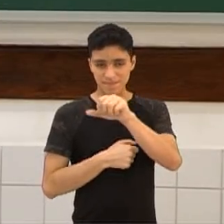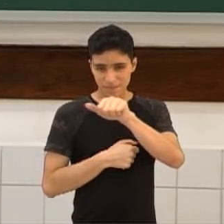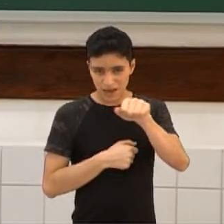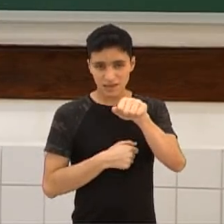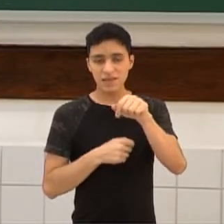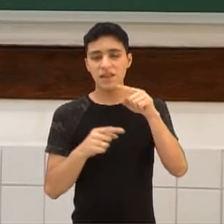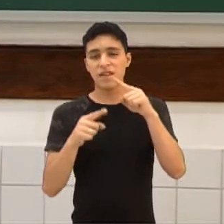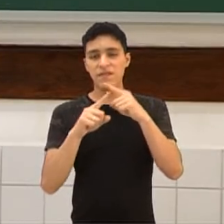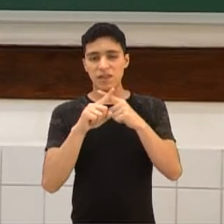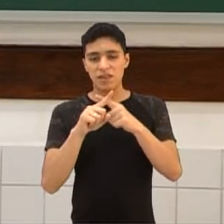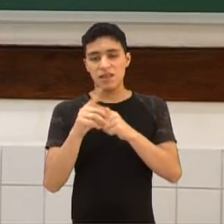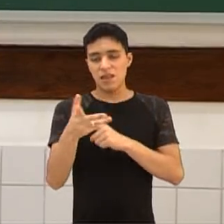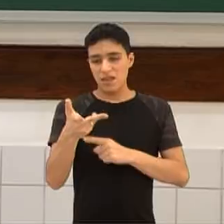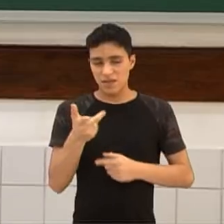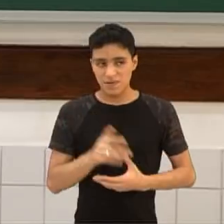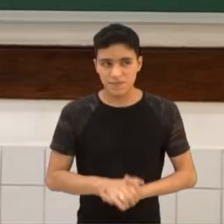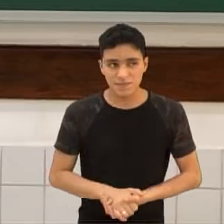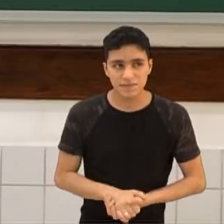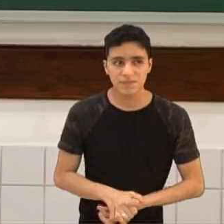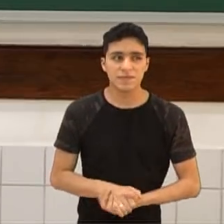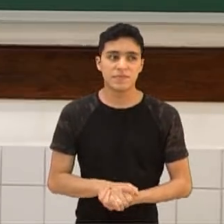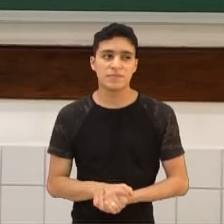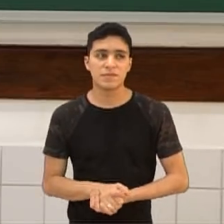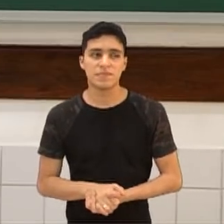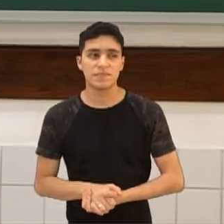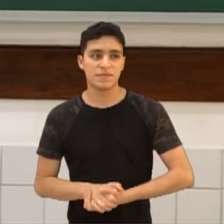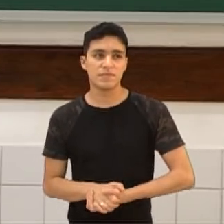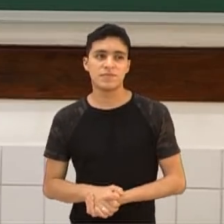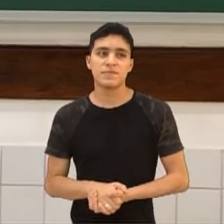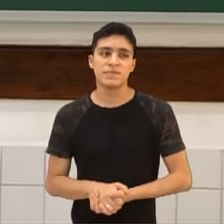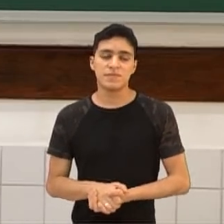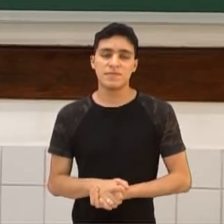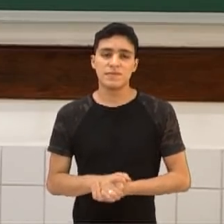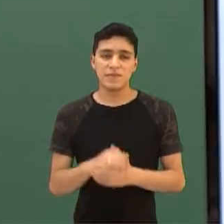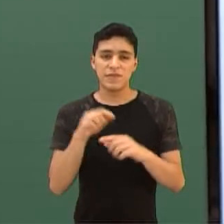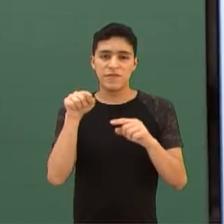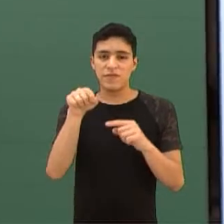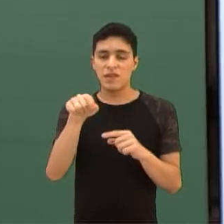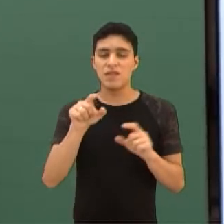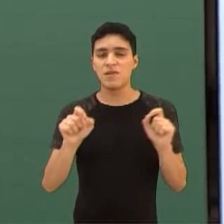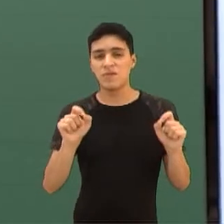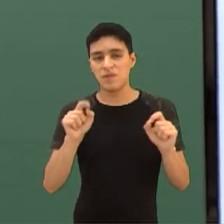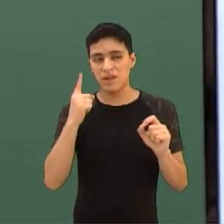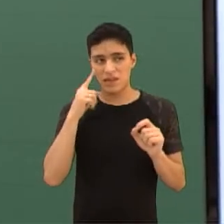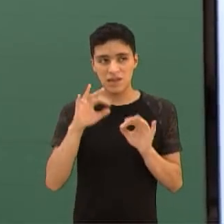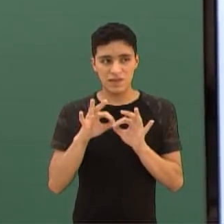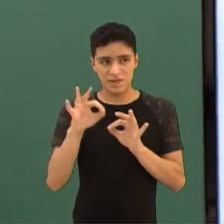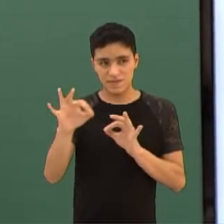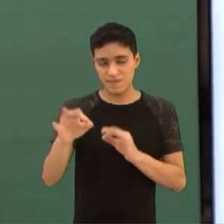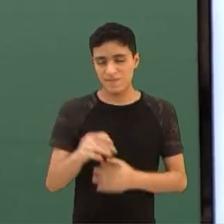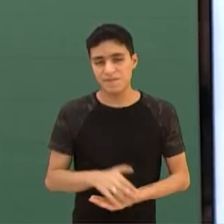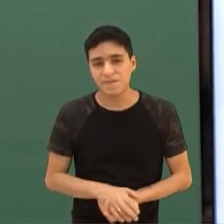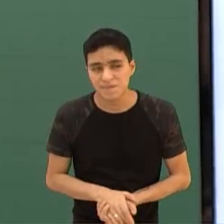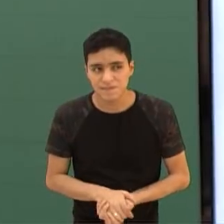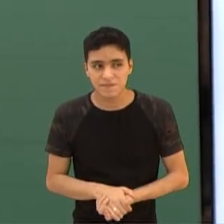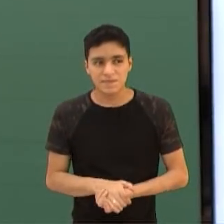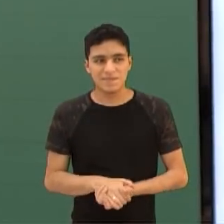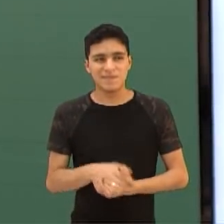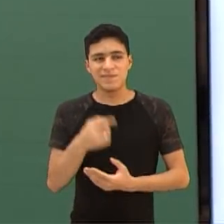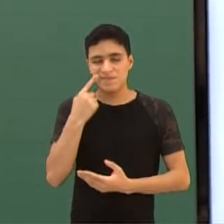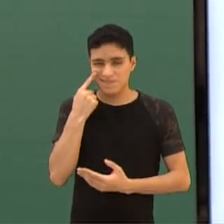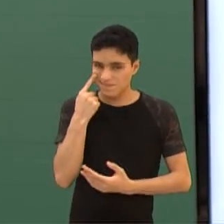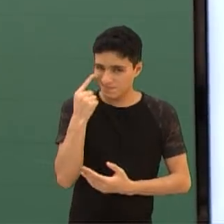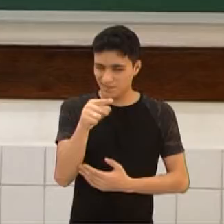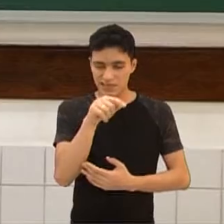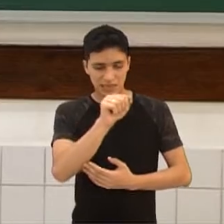trabalho é igual a massa vezes aceleração vezes a distância, certo? Perceba que